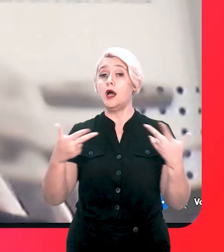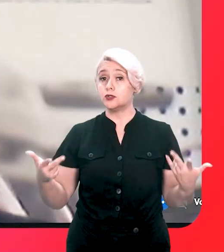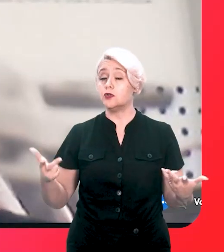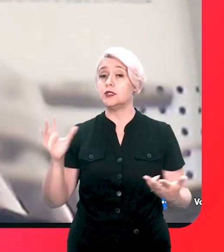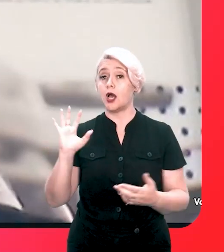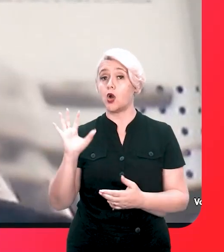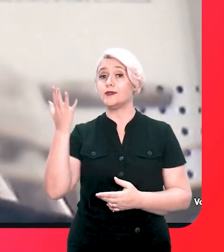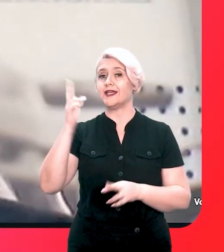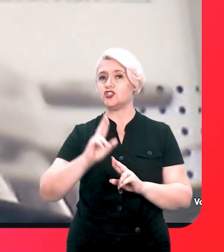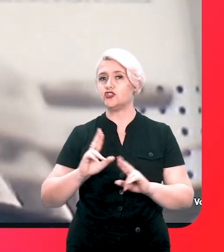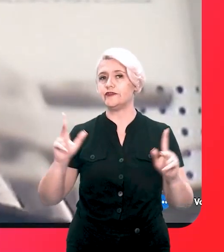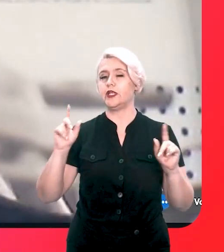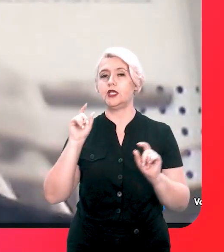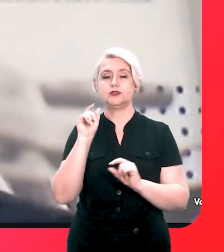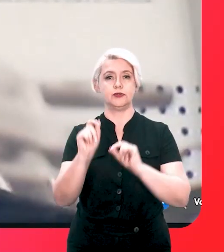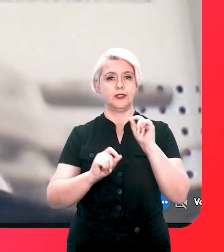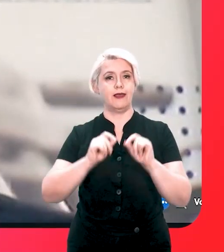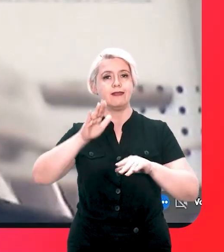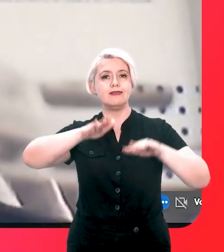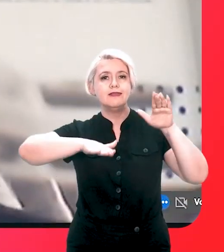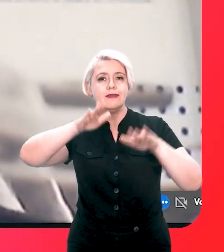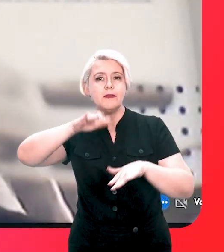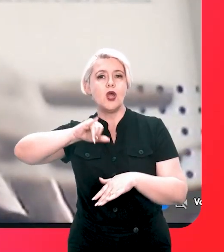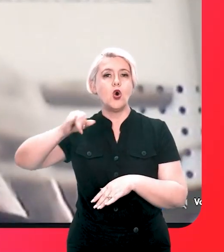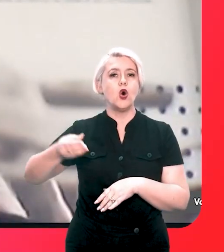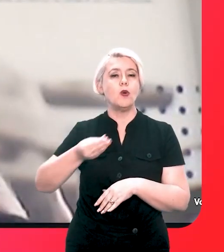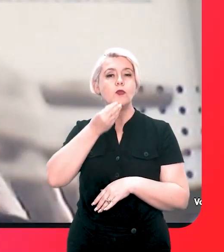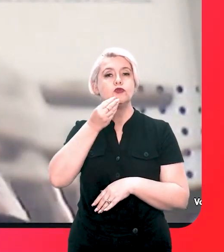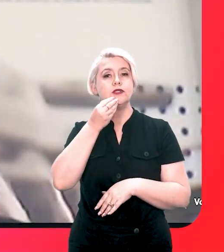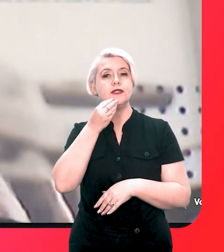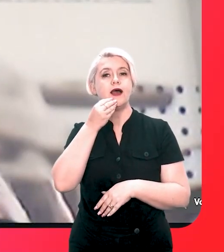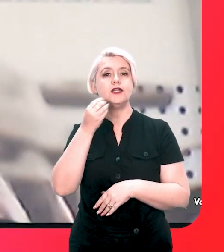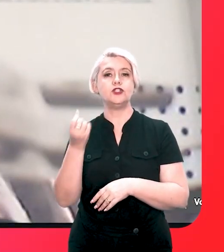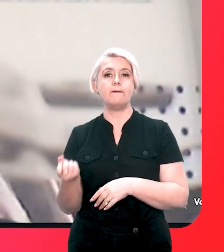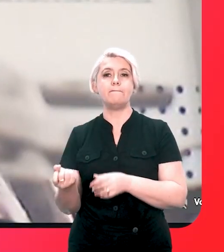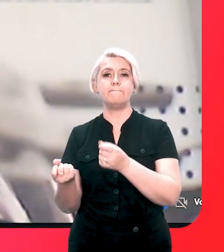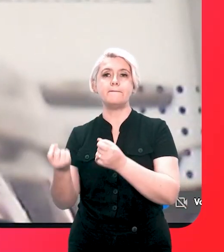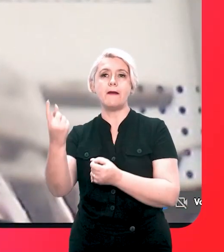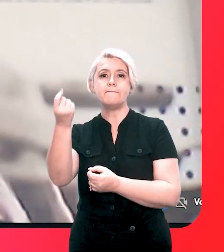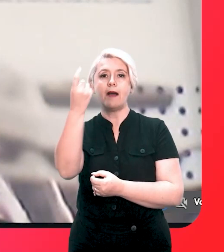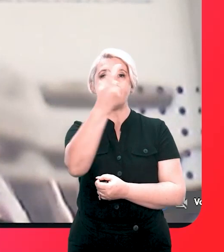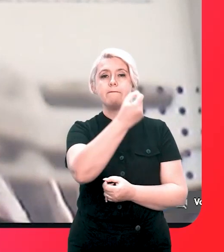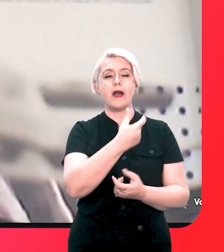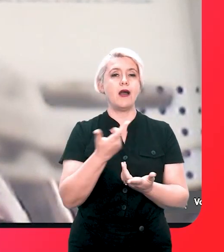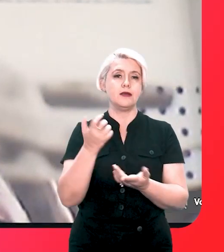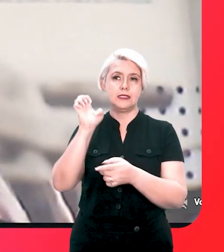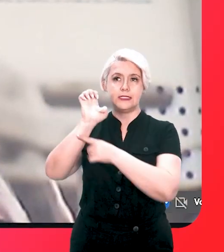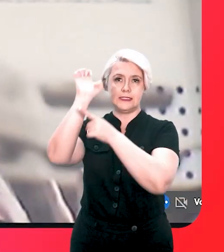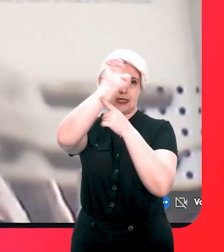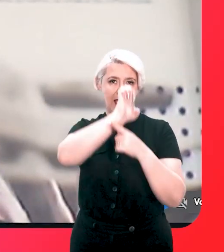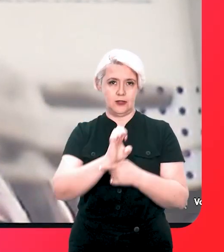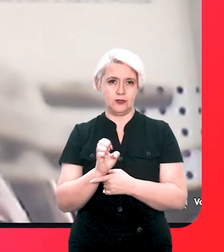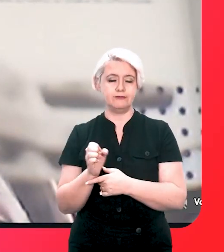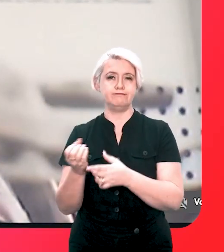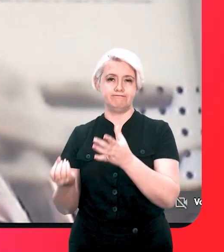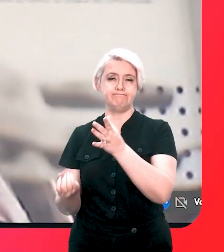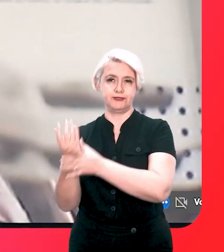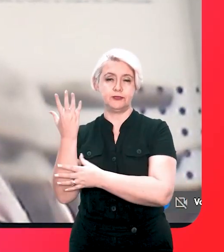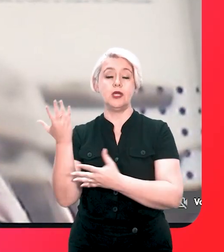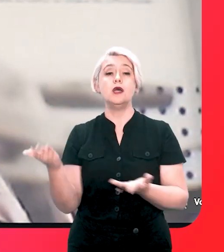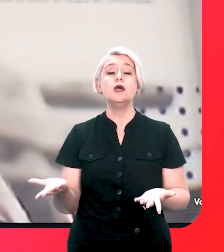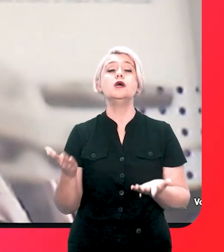diferente, dependendo das oportunidades que surgem em cada estado, né? Porque como nós